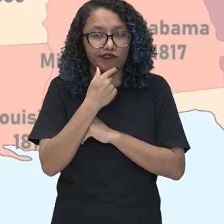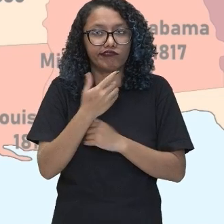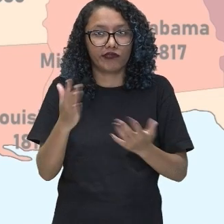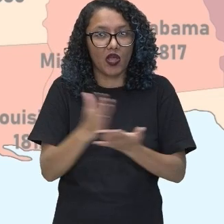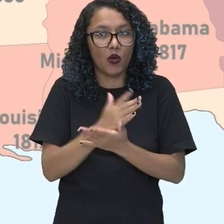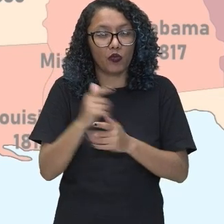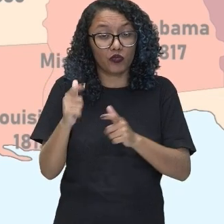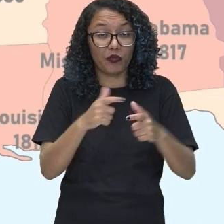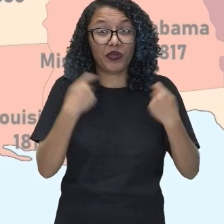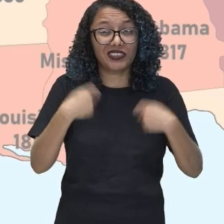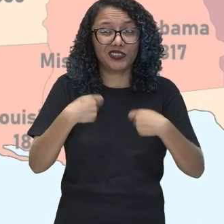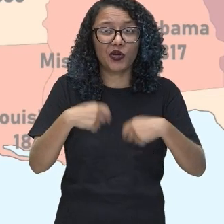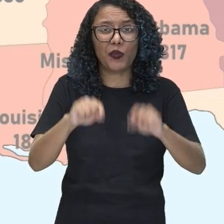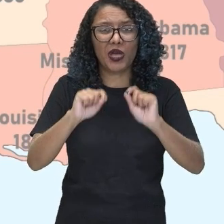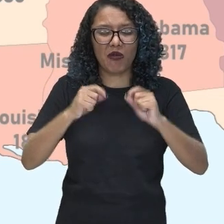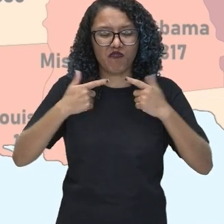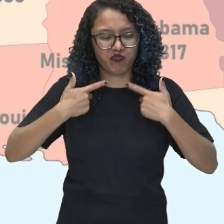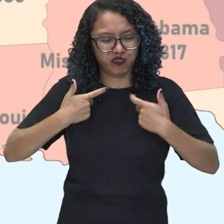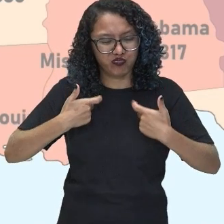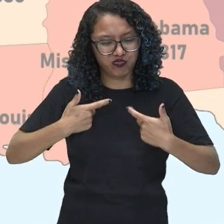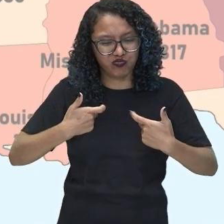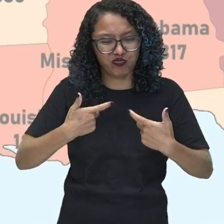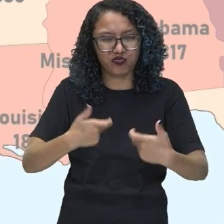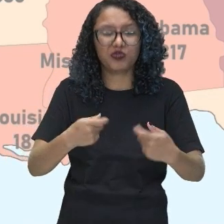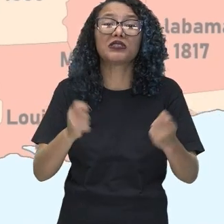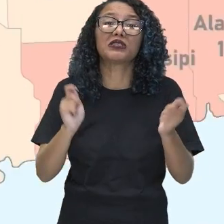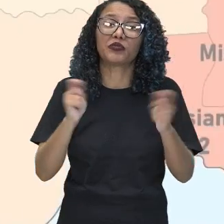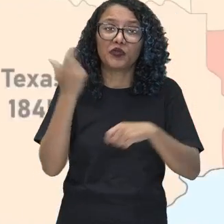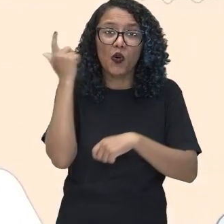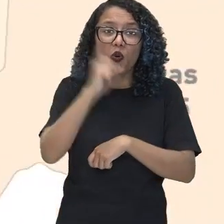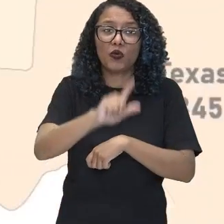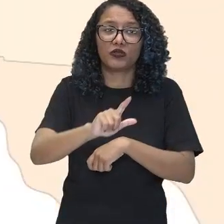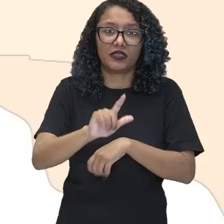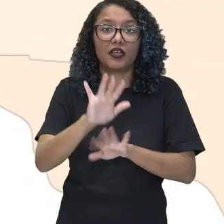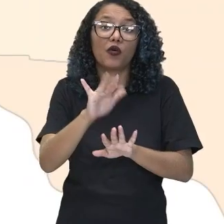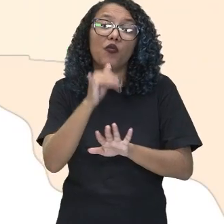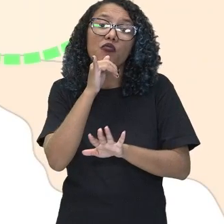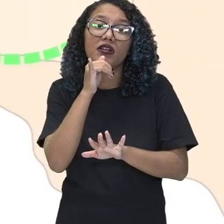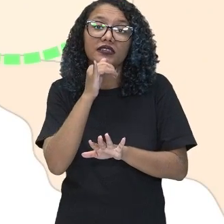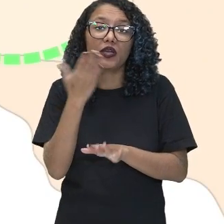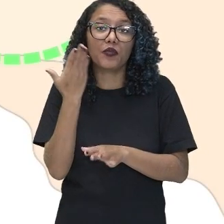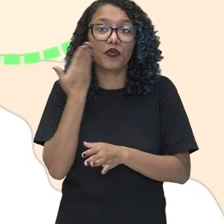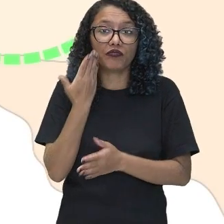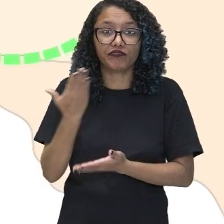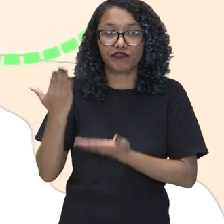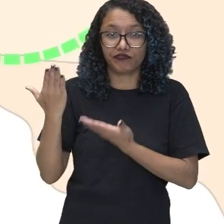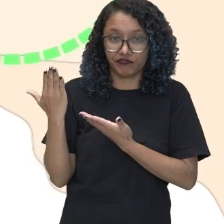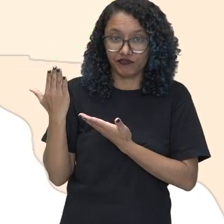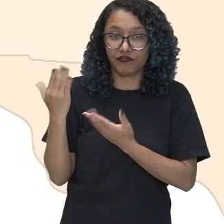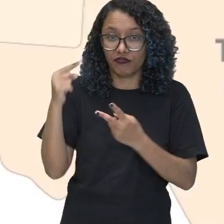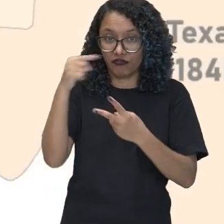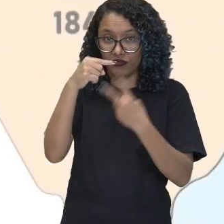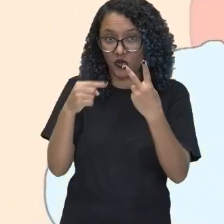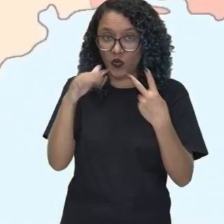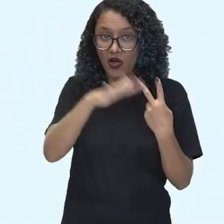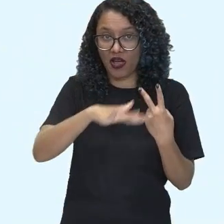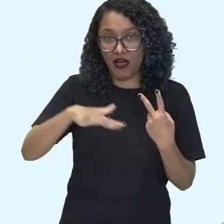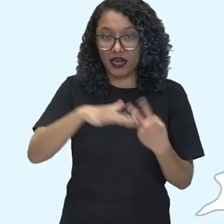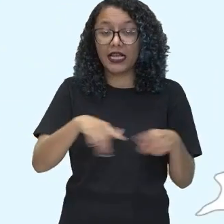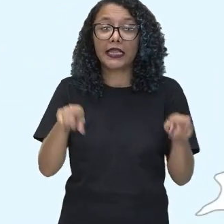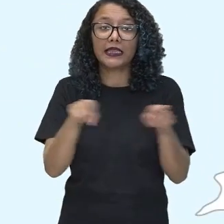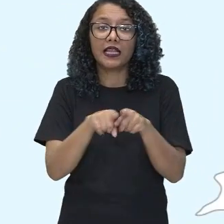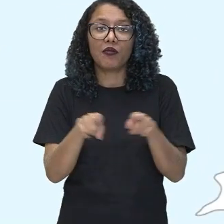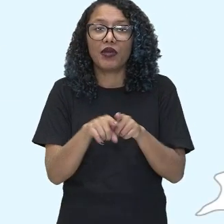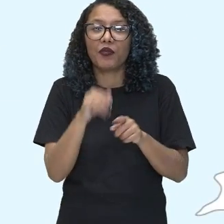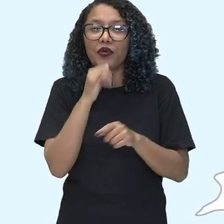então, guerreamos e conseguimos ganhar através dessas guerras, como, por exemplo, o Novo México e o Arizona. E, por